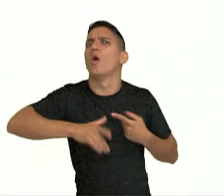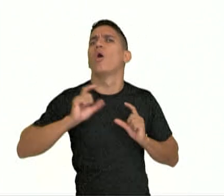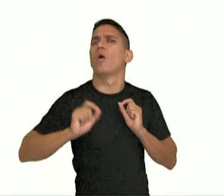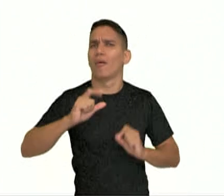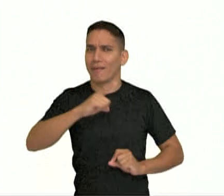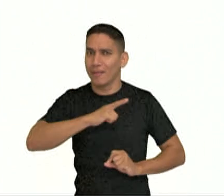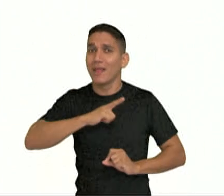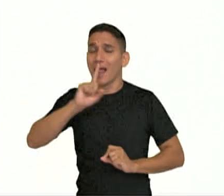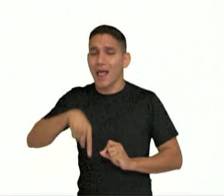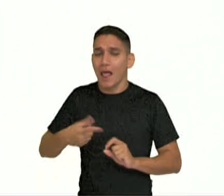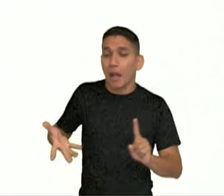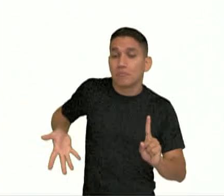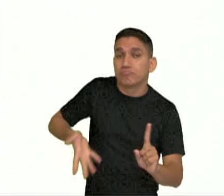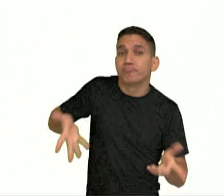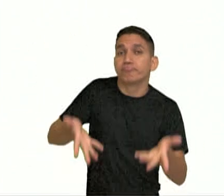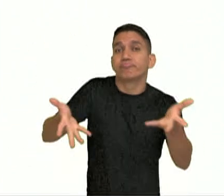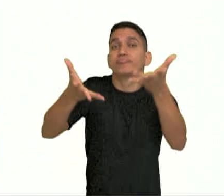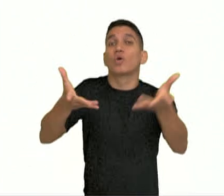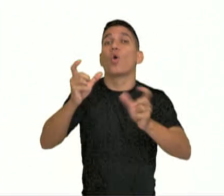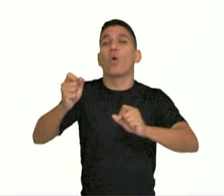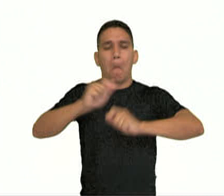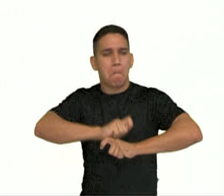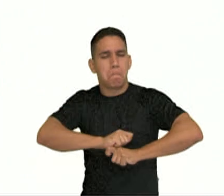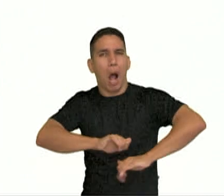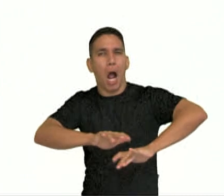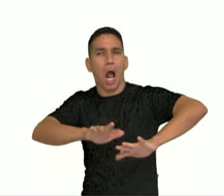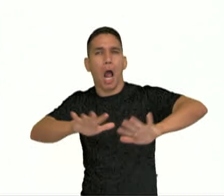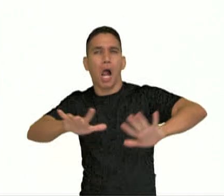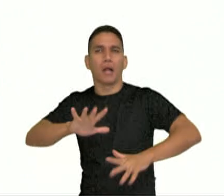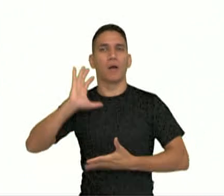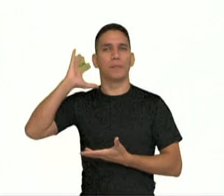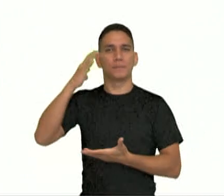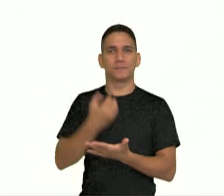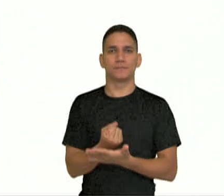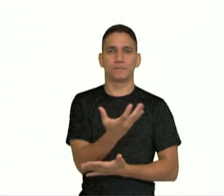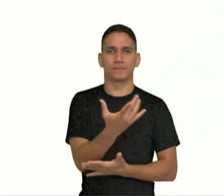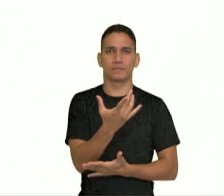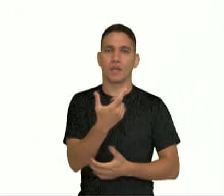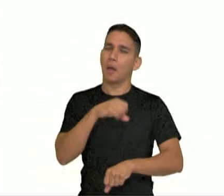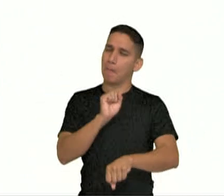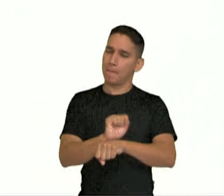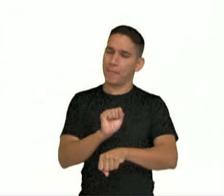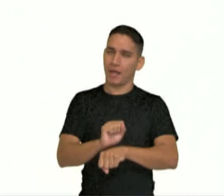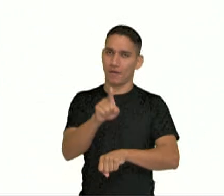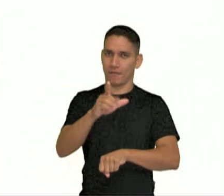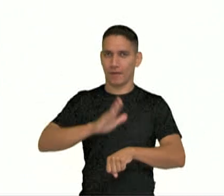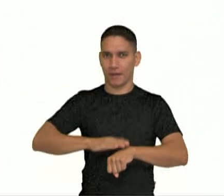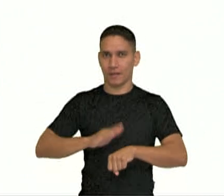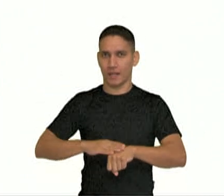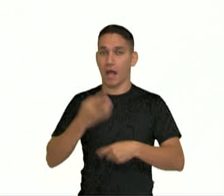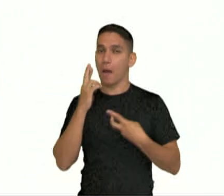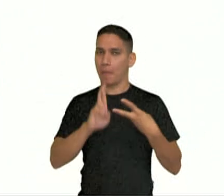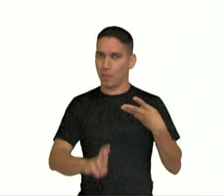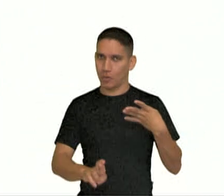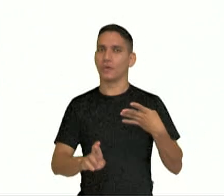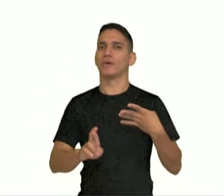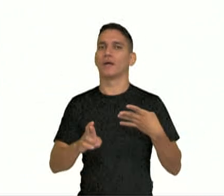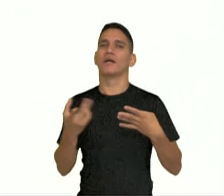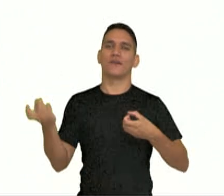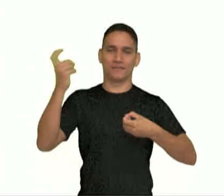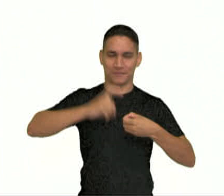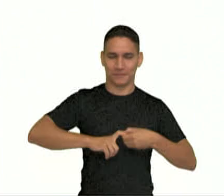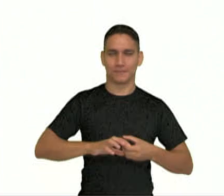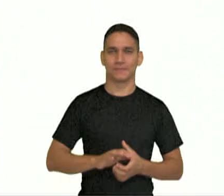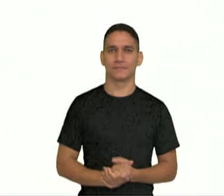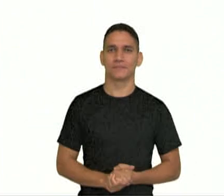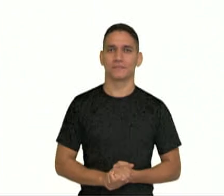fatos incentivaram a popularização dos podcasts? Vou deixar um tempinho para vocês responderem essa questão e eu